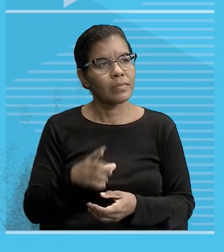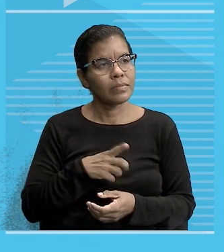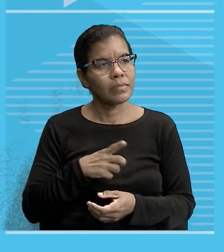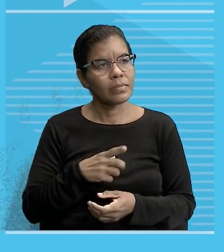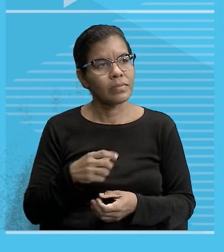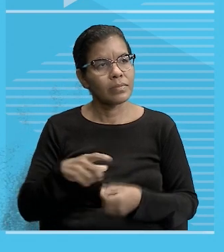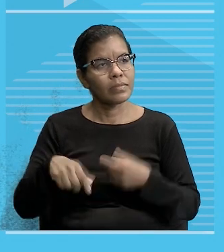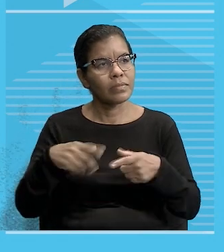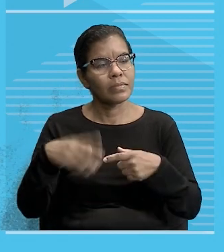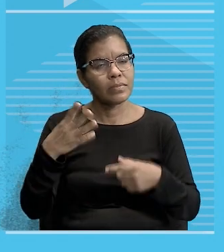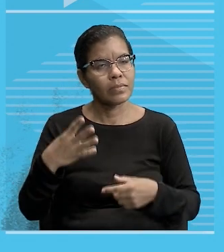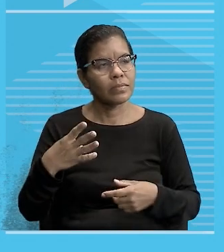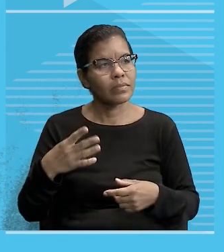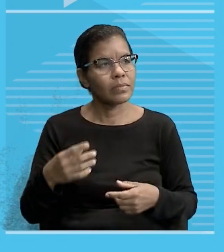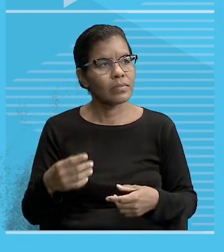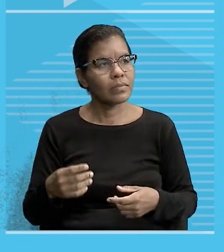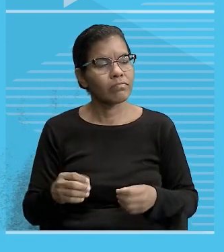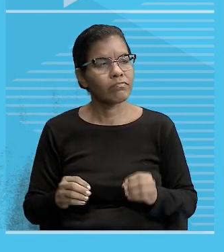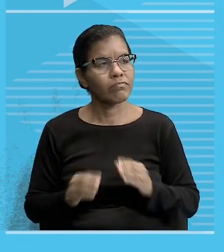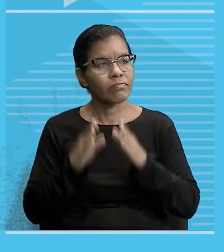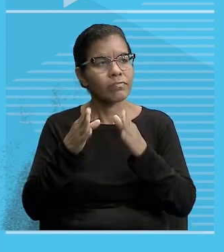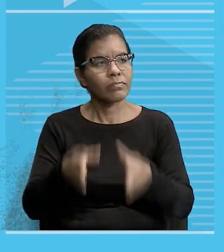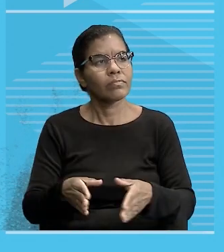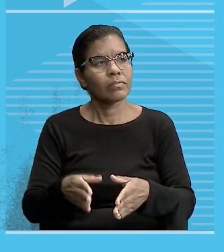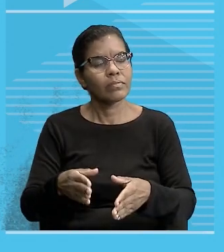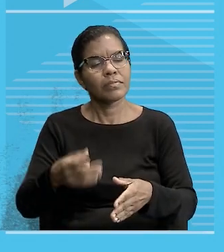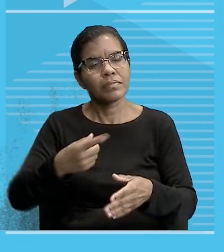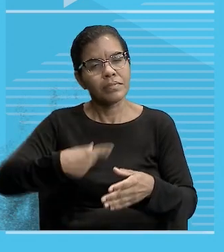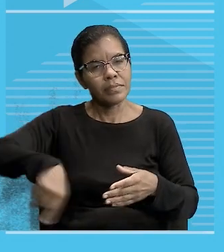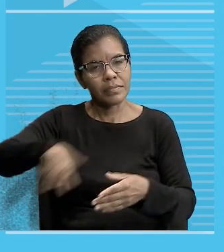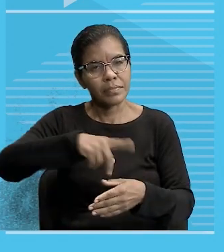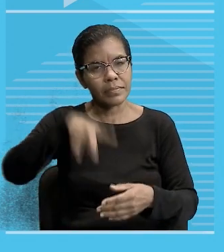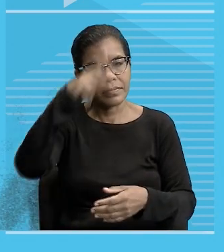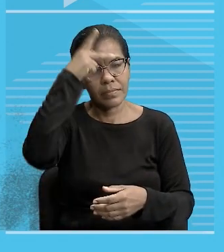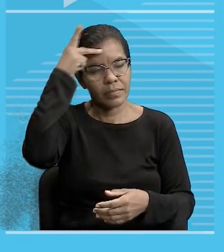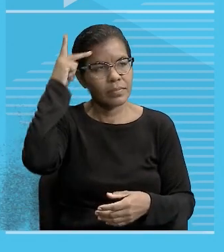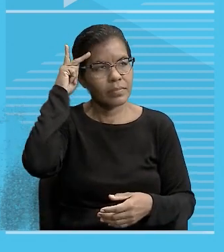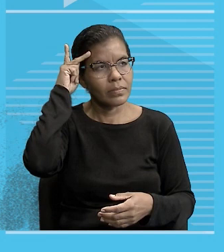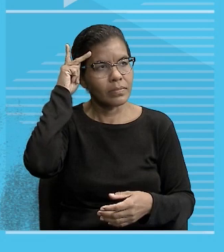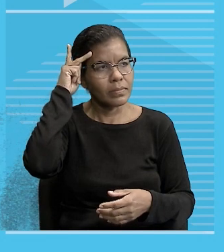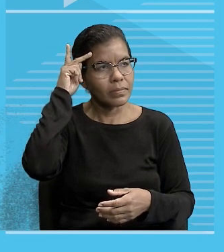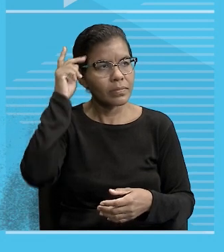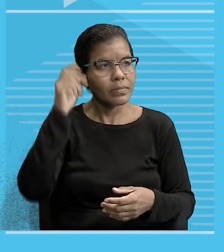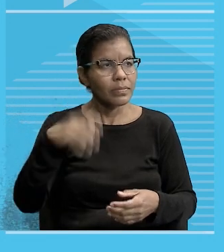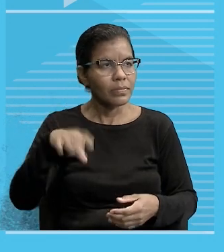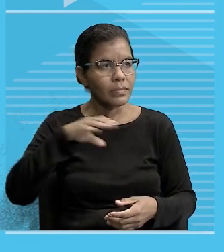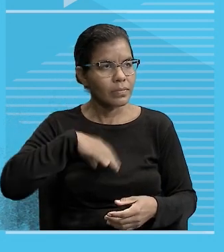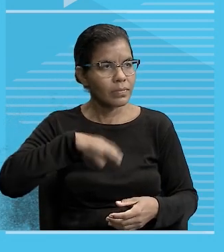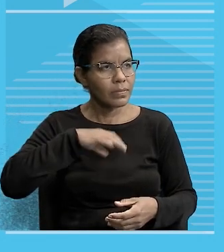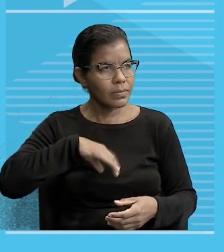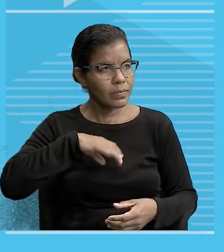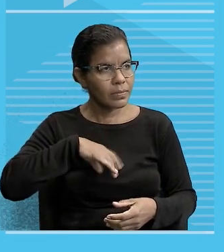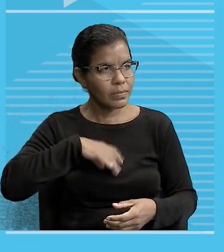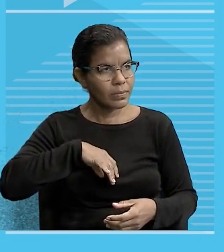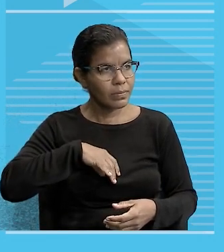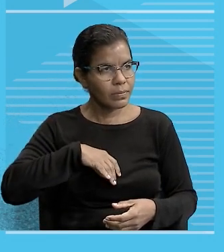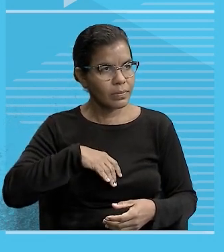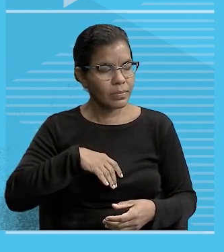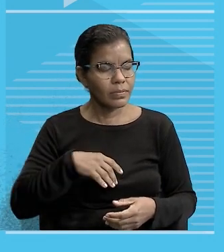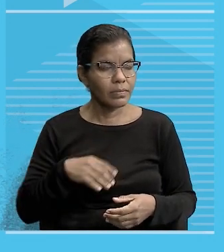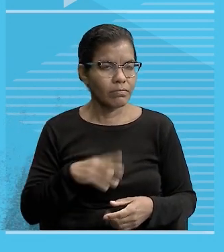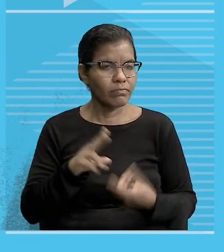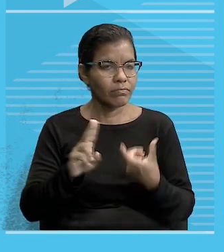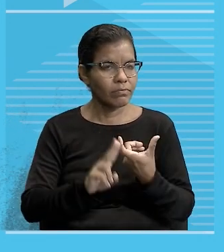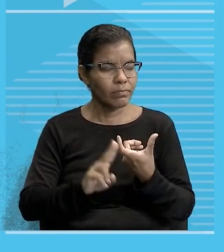existe quando os outros quatro foram incorporados por todas as pessoas em português